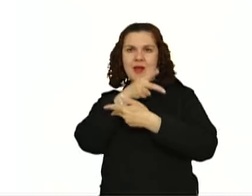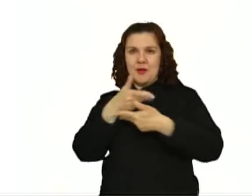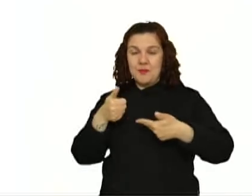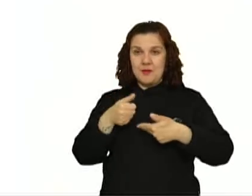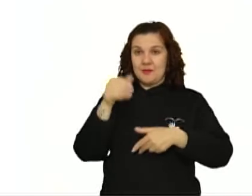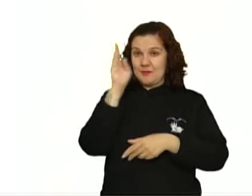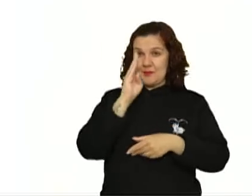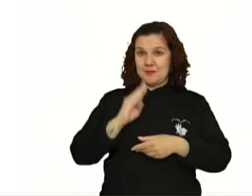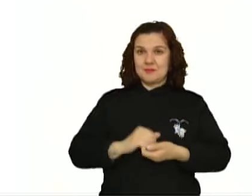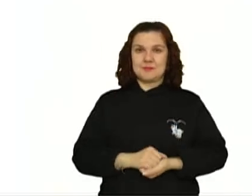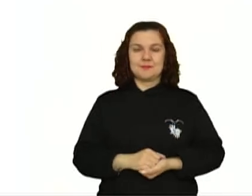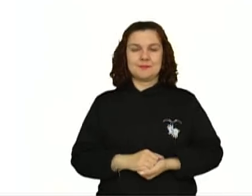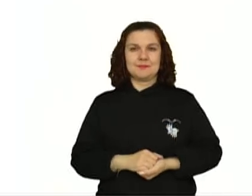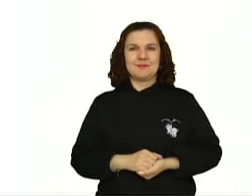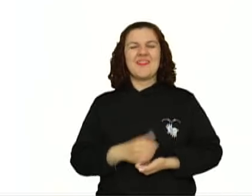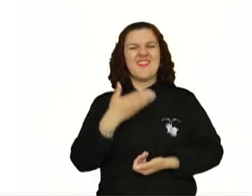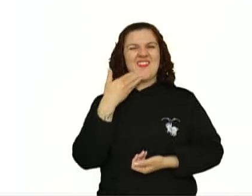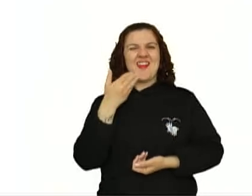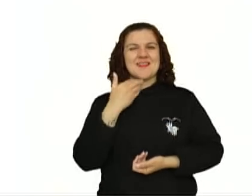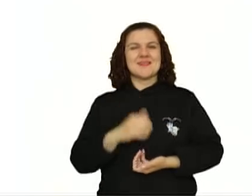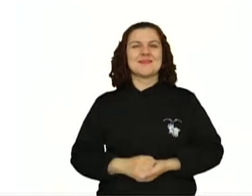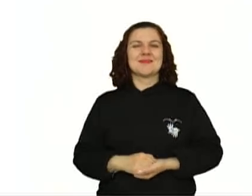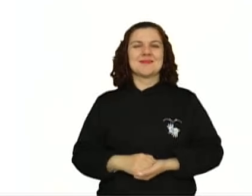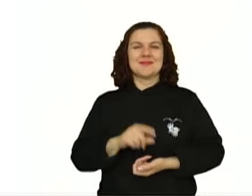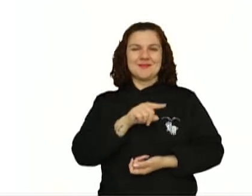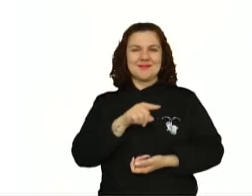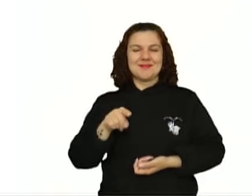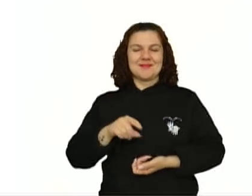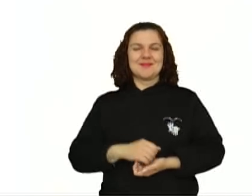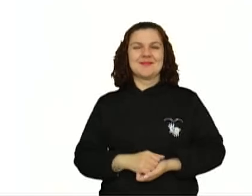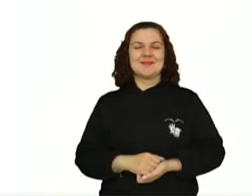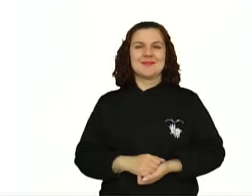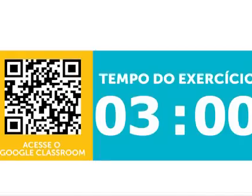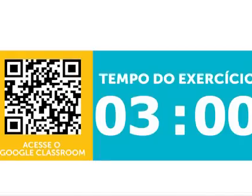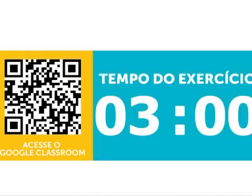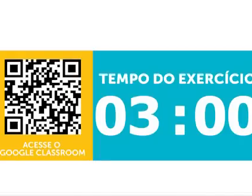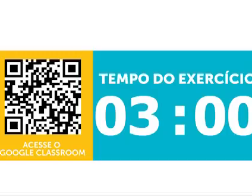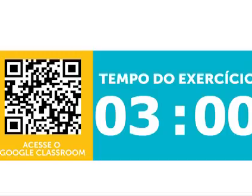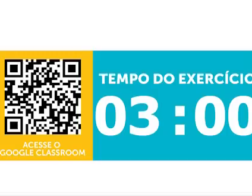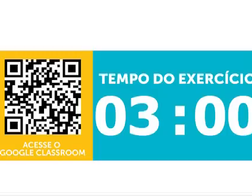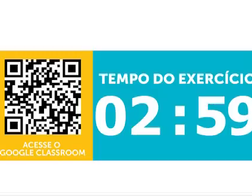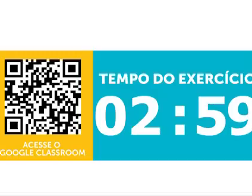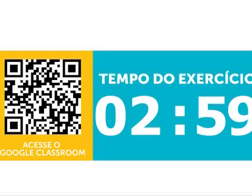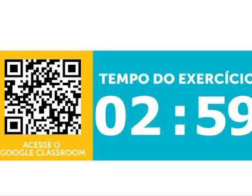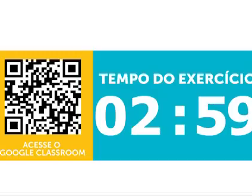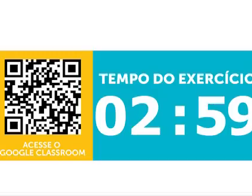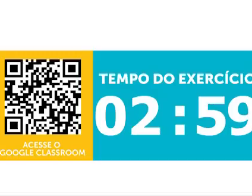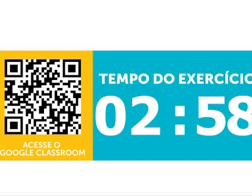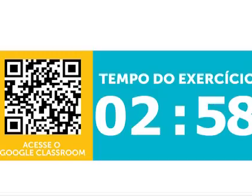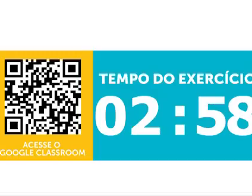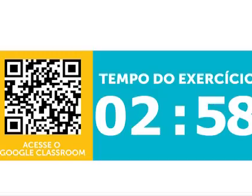no Brasil? Facinho, né? Com vocês.